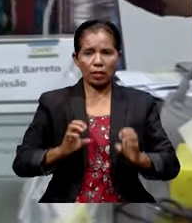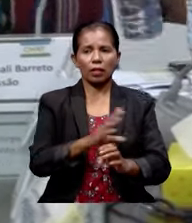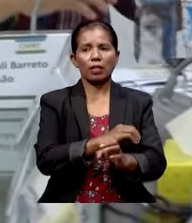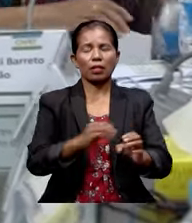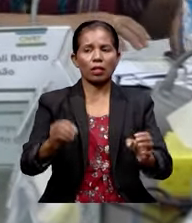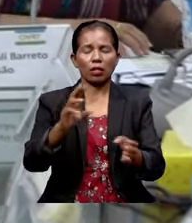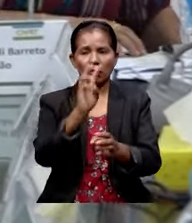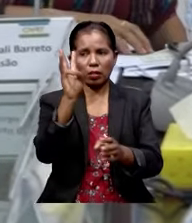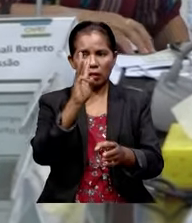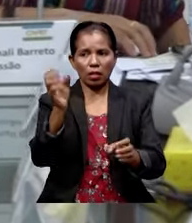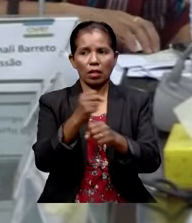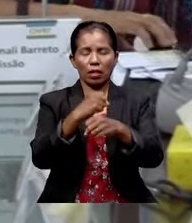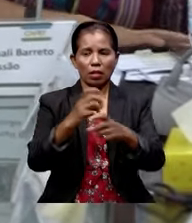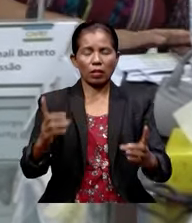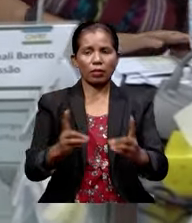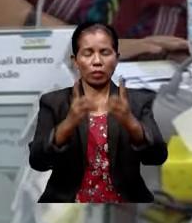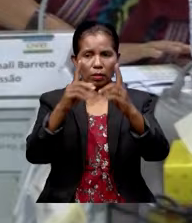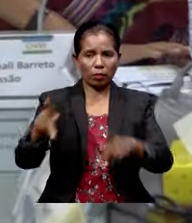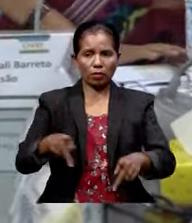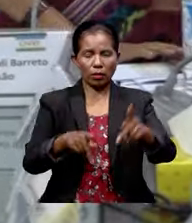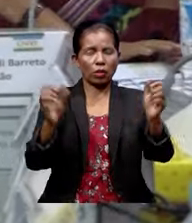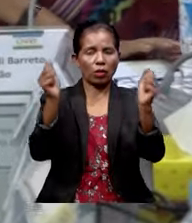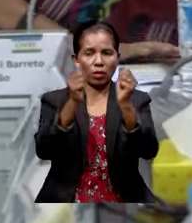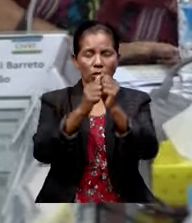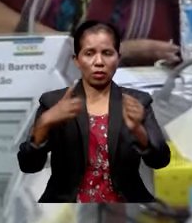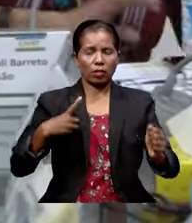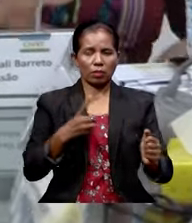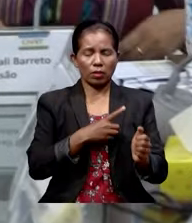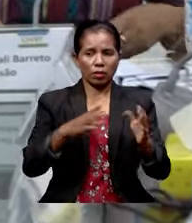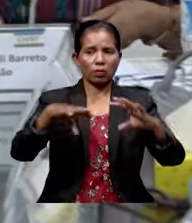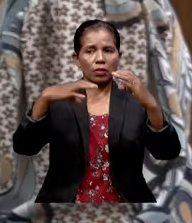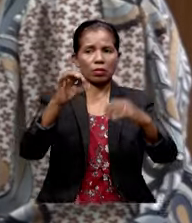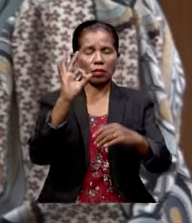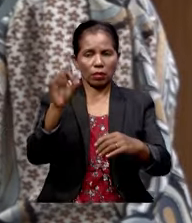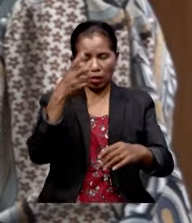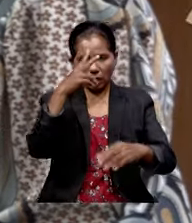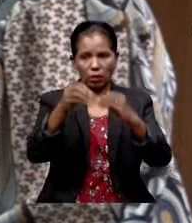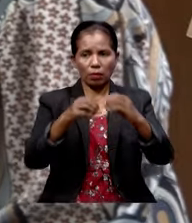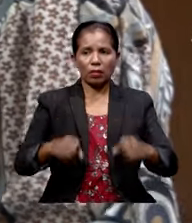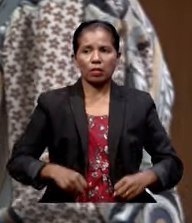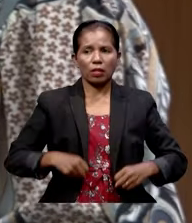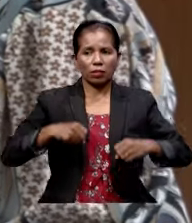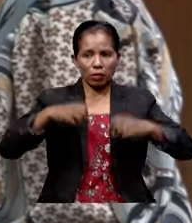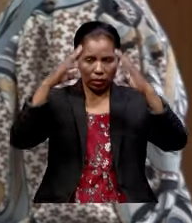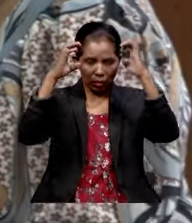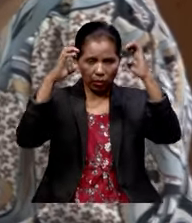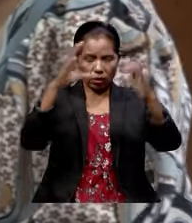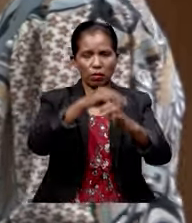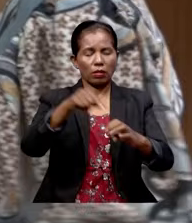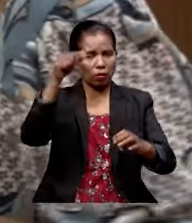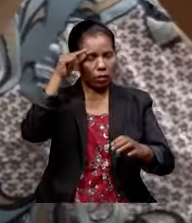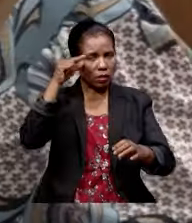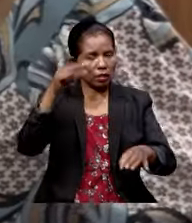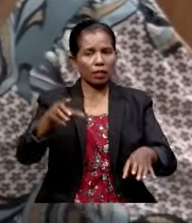quarta ne, halo audiência pública, o deputado Ciro USI Comissão EFI, nebe trata assunto saúde, educação no igualdade de gênero,